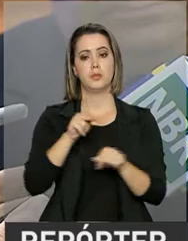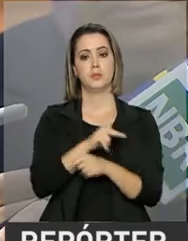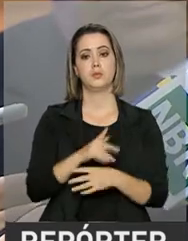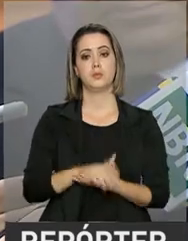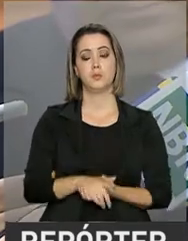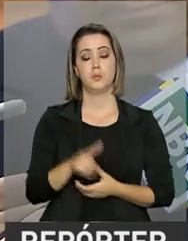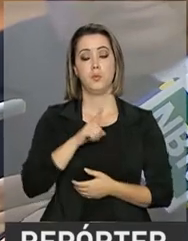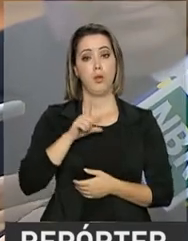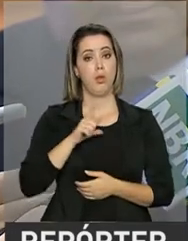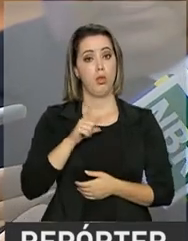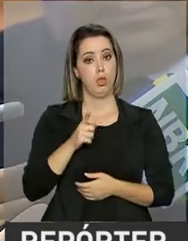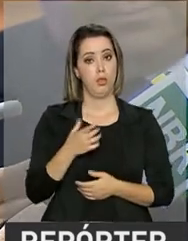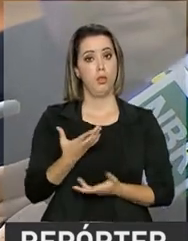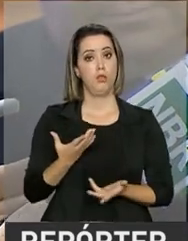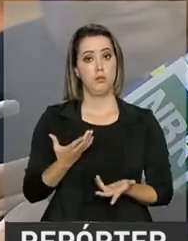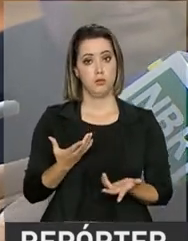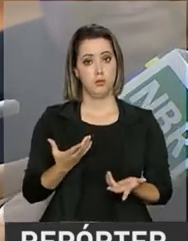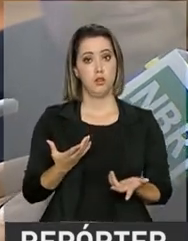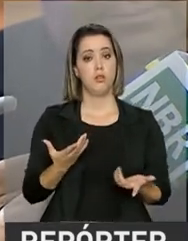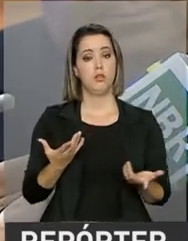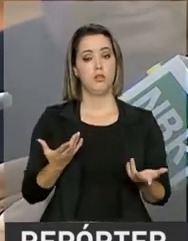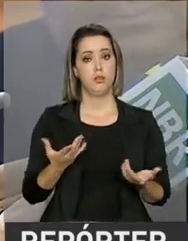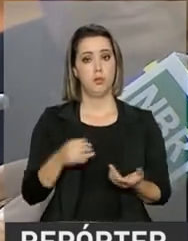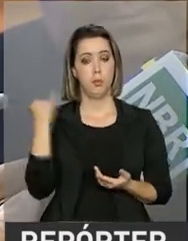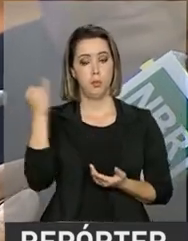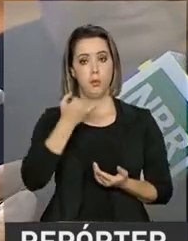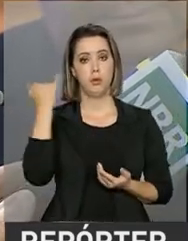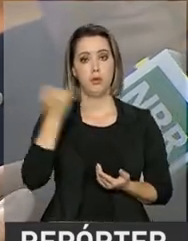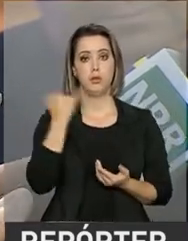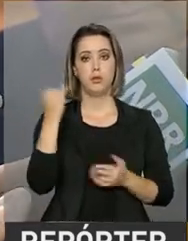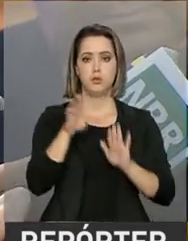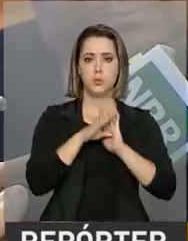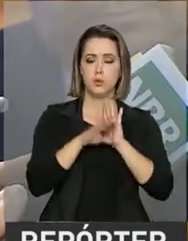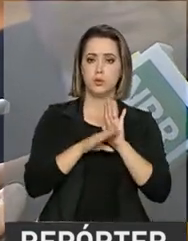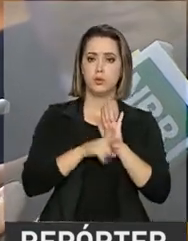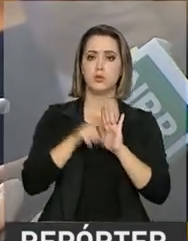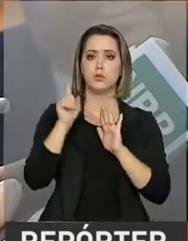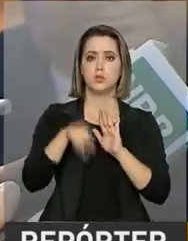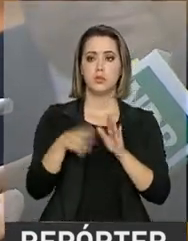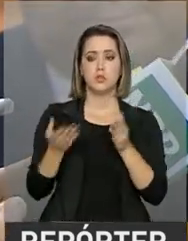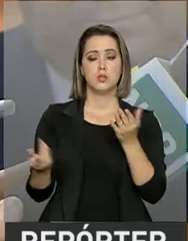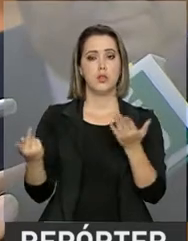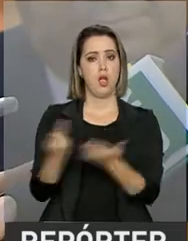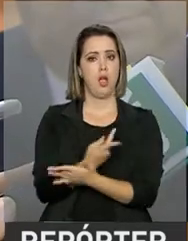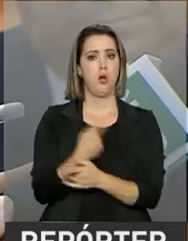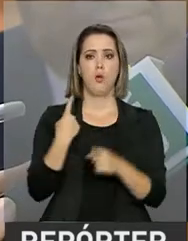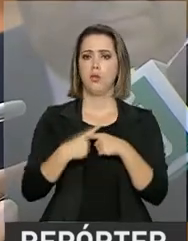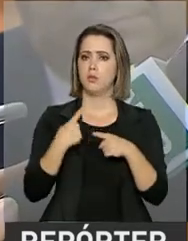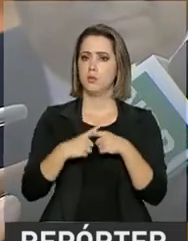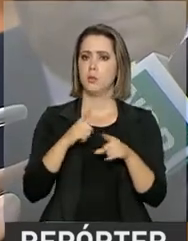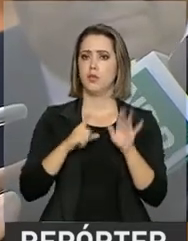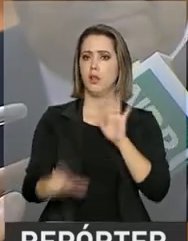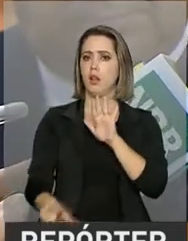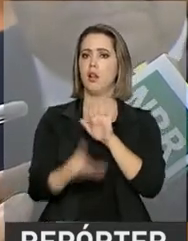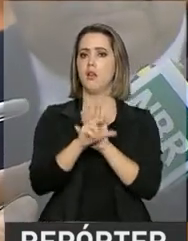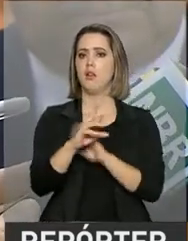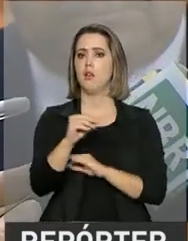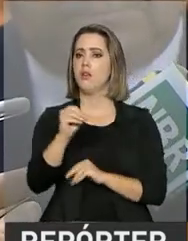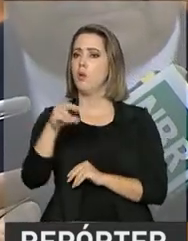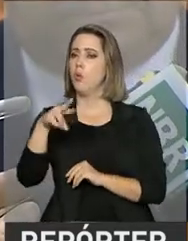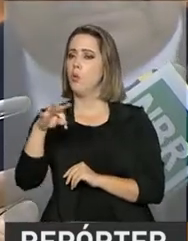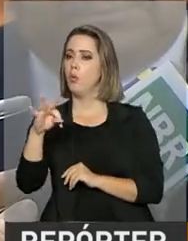grandes serviços que são prestados exatamente pela lei quando isso é fundamental e por isso